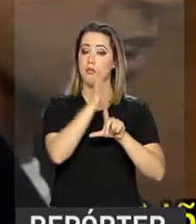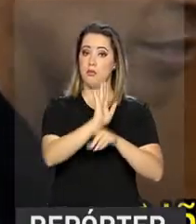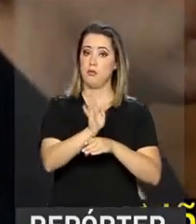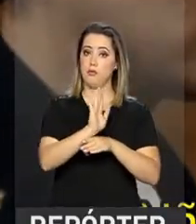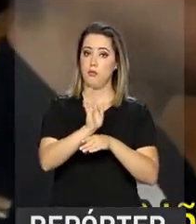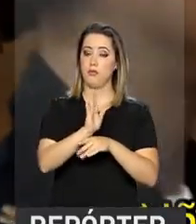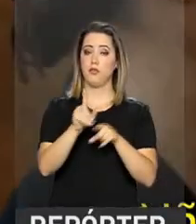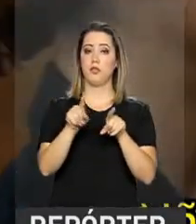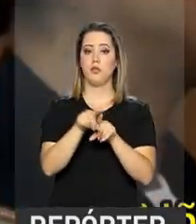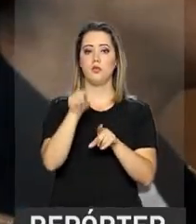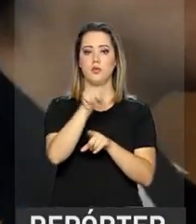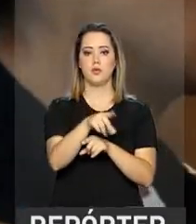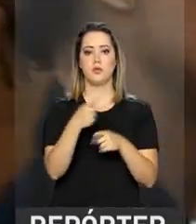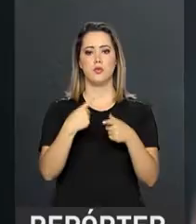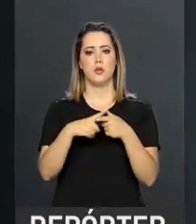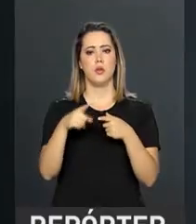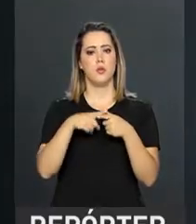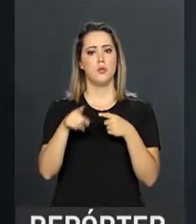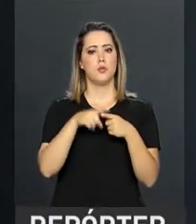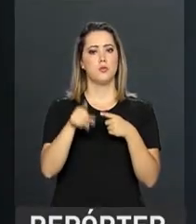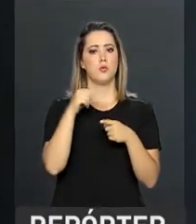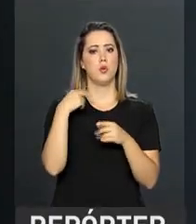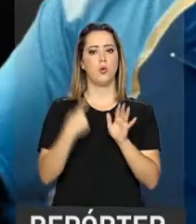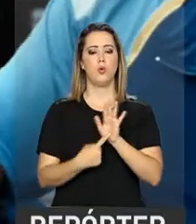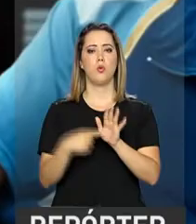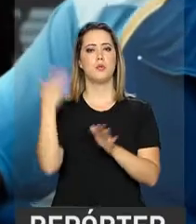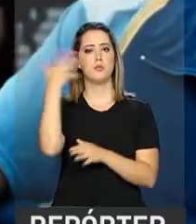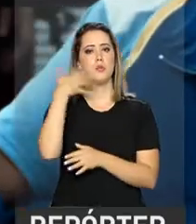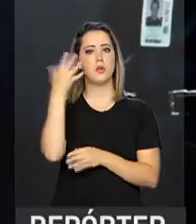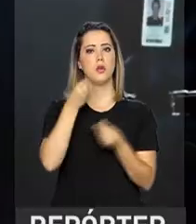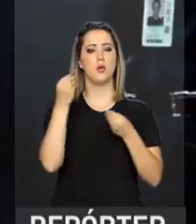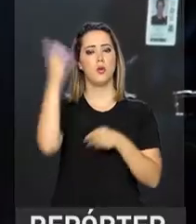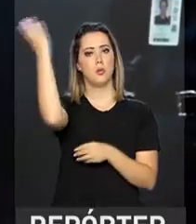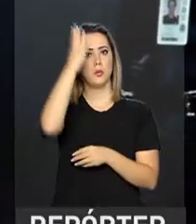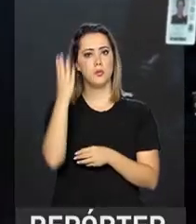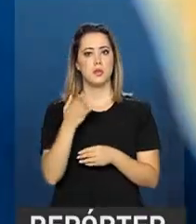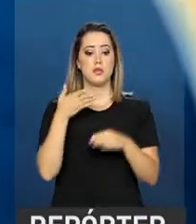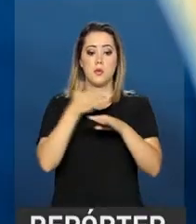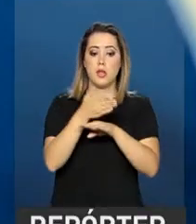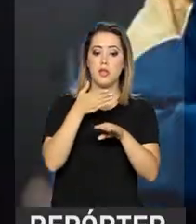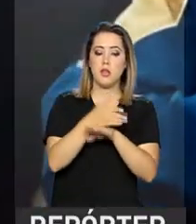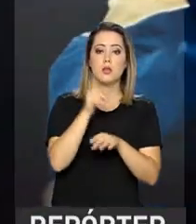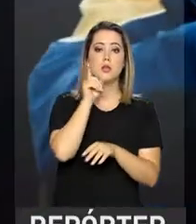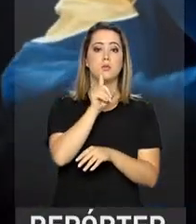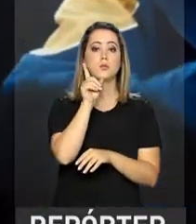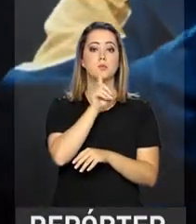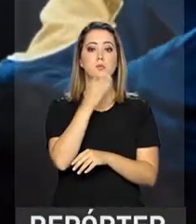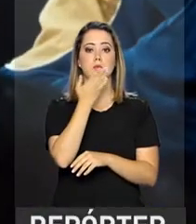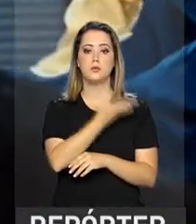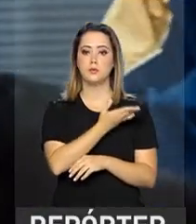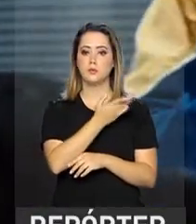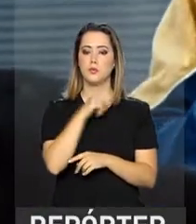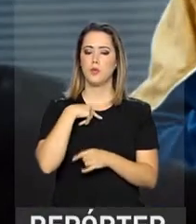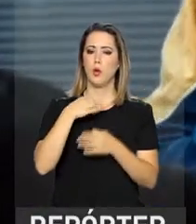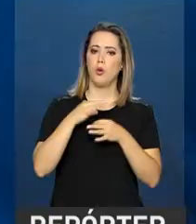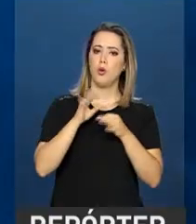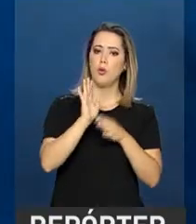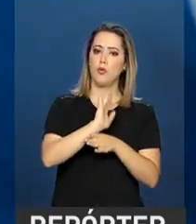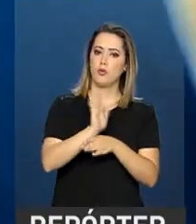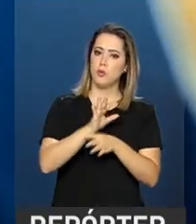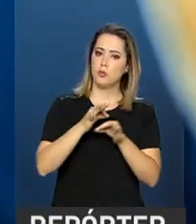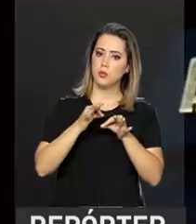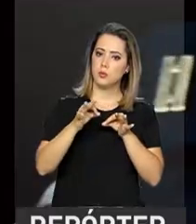O drama do cineasta José Joffre conta a história de imigrantes brasileiros que tentam entrar nos Estados Unidos. O longa é uma